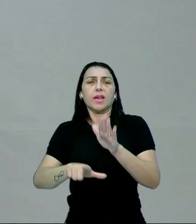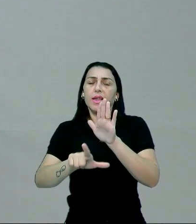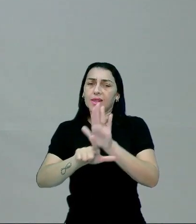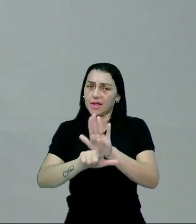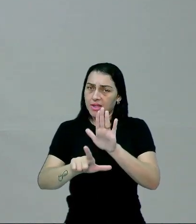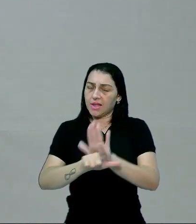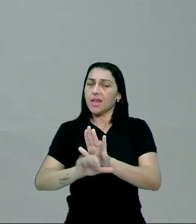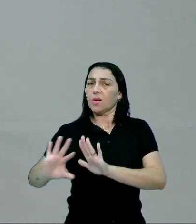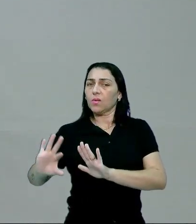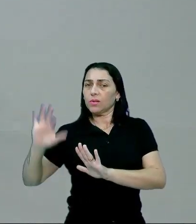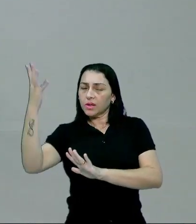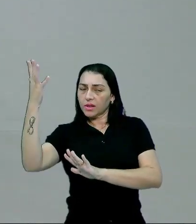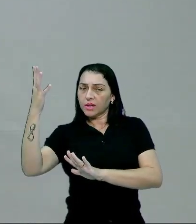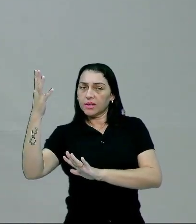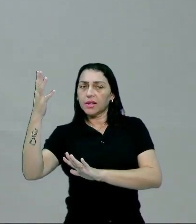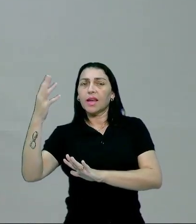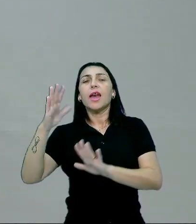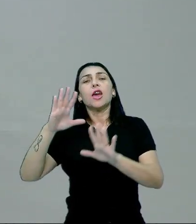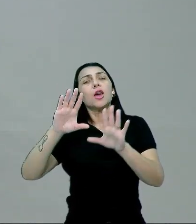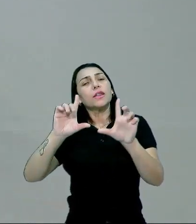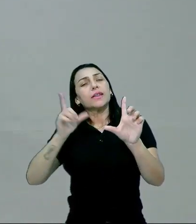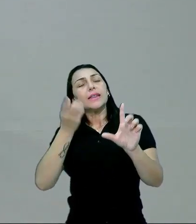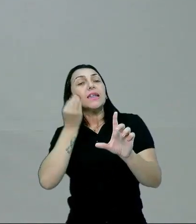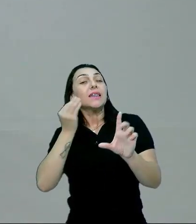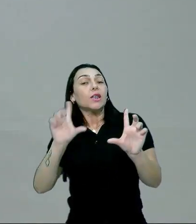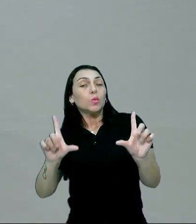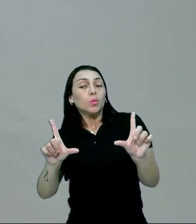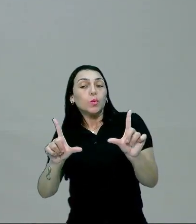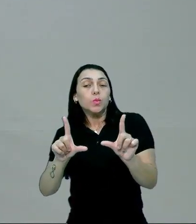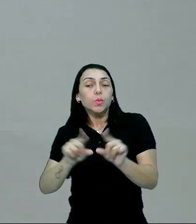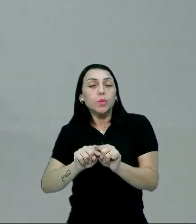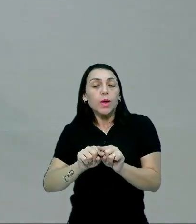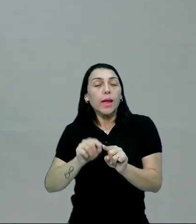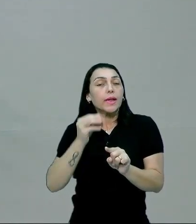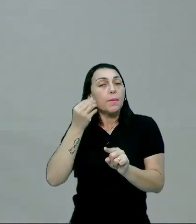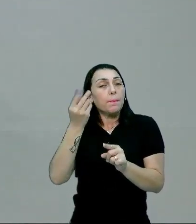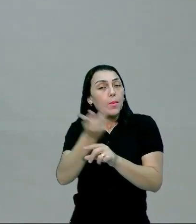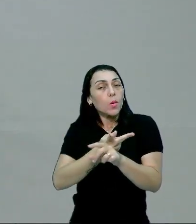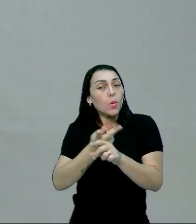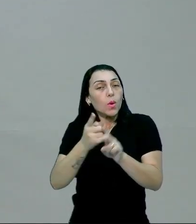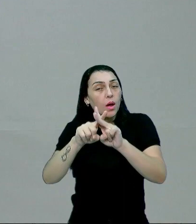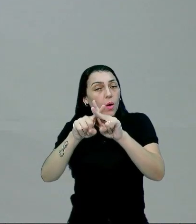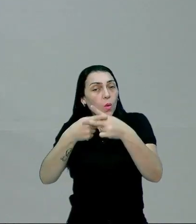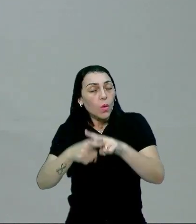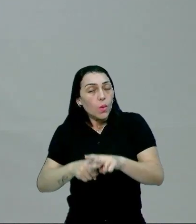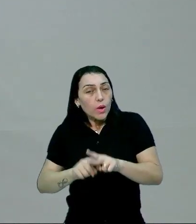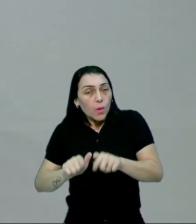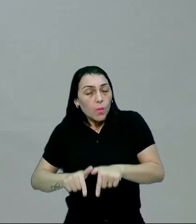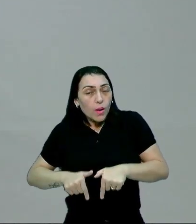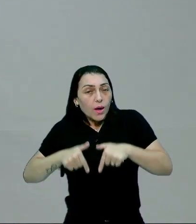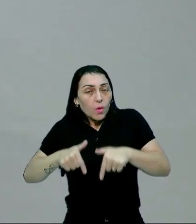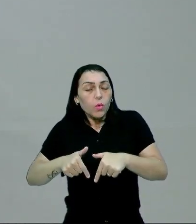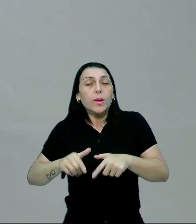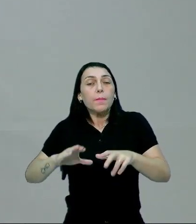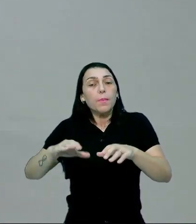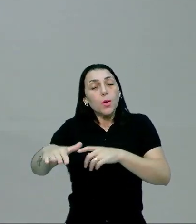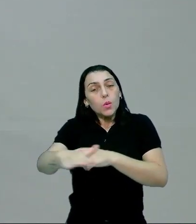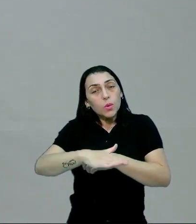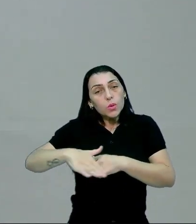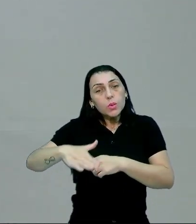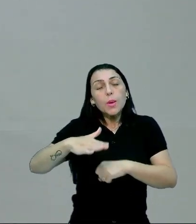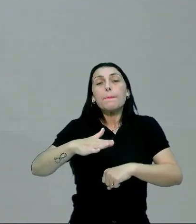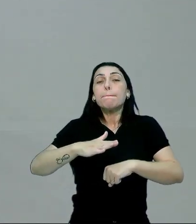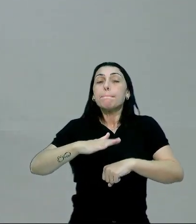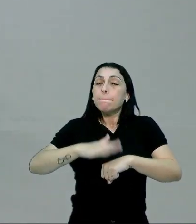seus direitos, é amenizar, é buscar corrigir, é uma luta incessante por uma sociedade